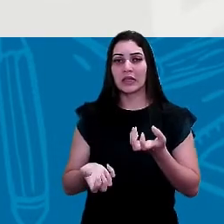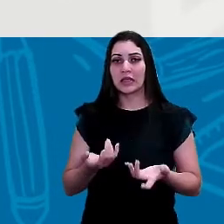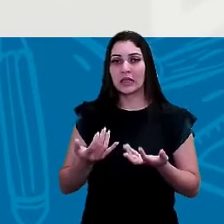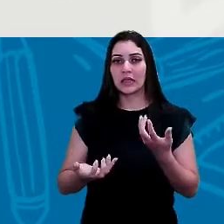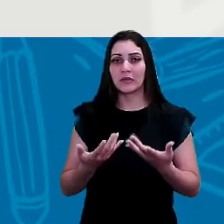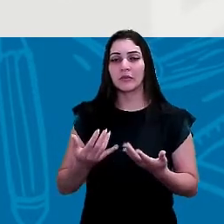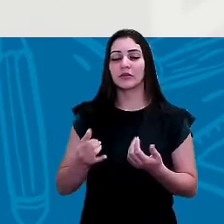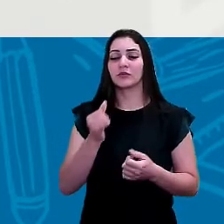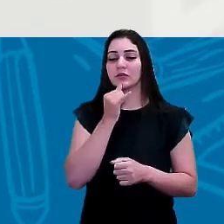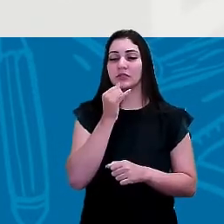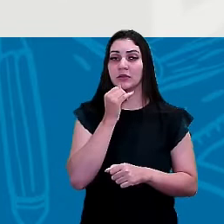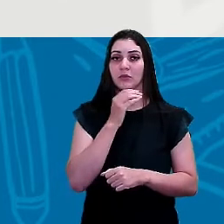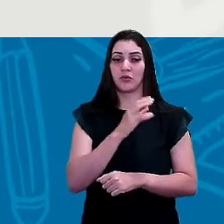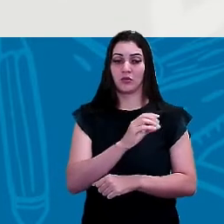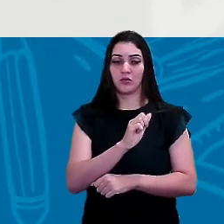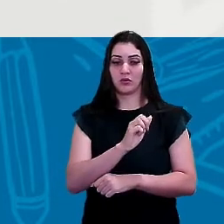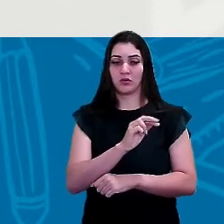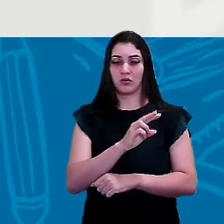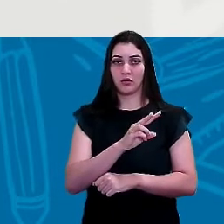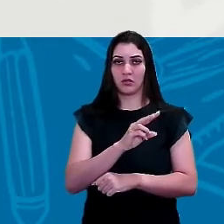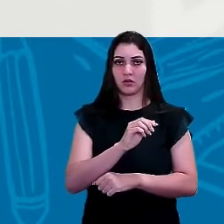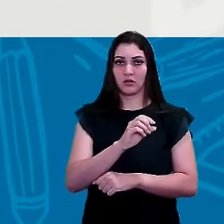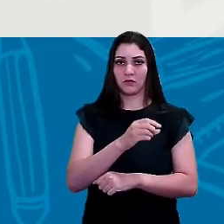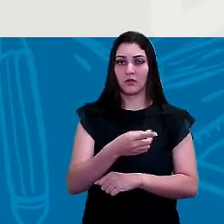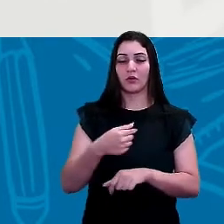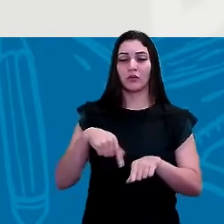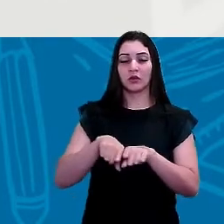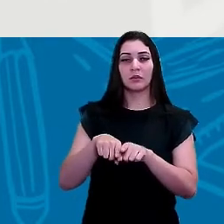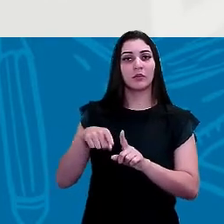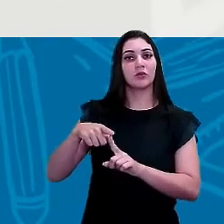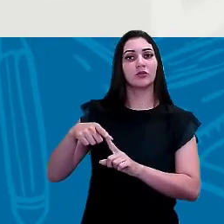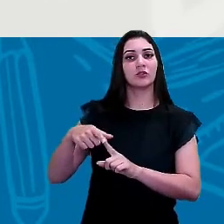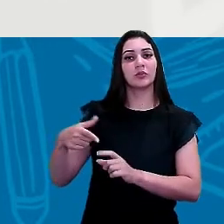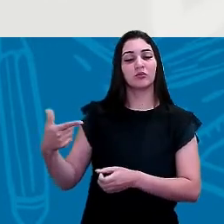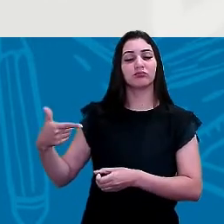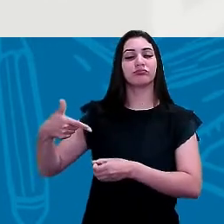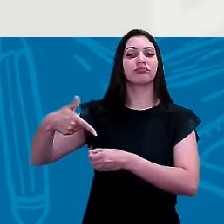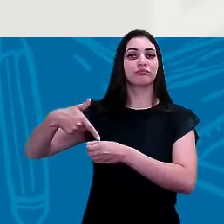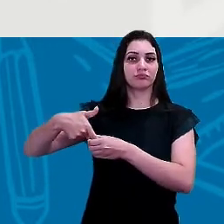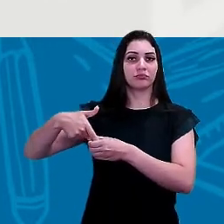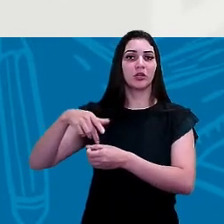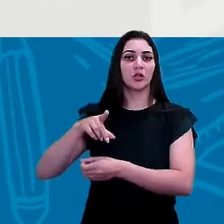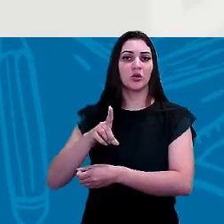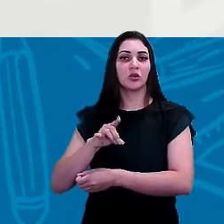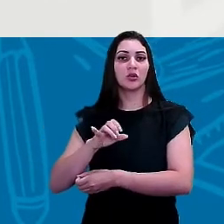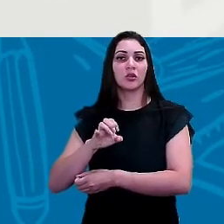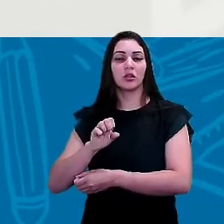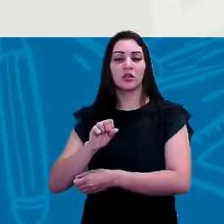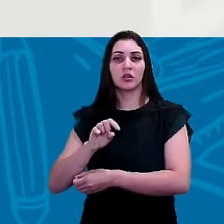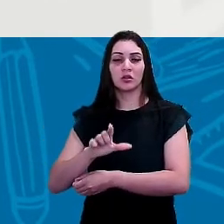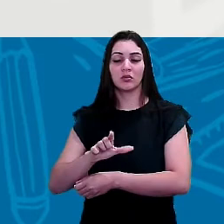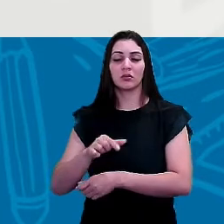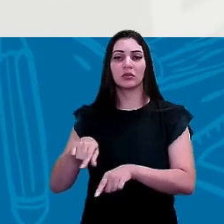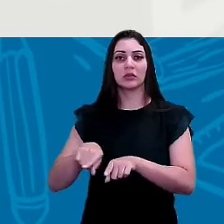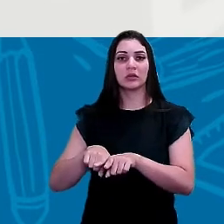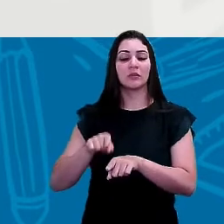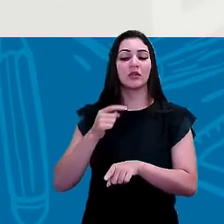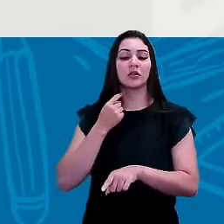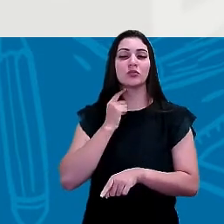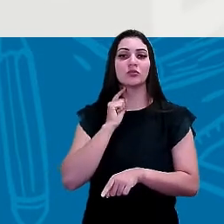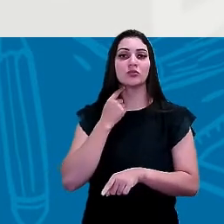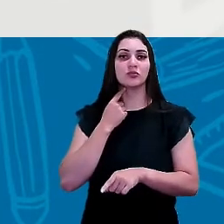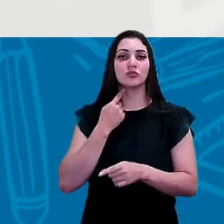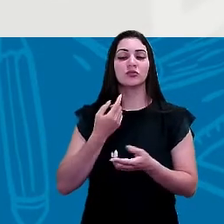como carvão mineral e os derivados de petróleo, com gasolina e diesel, e também a poluição